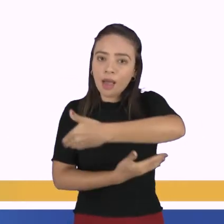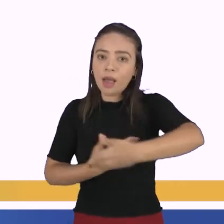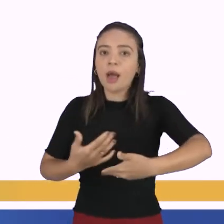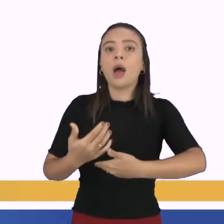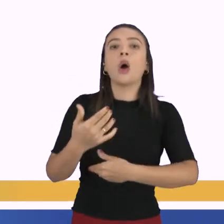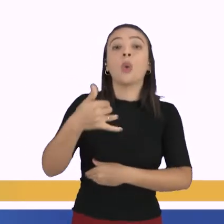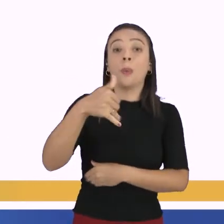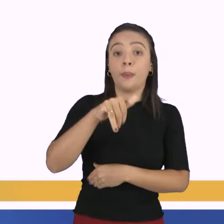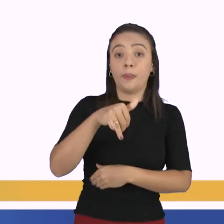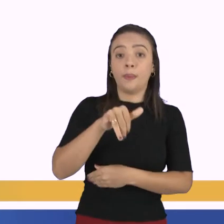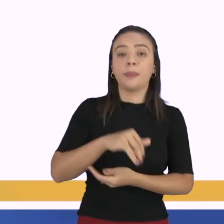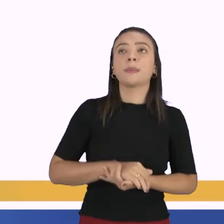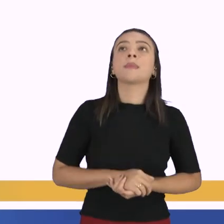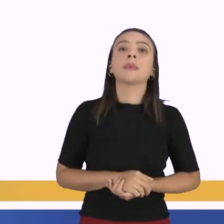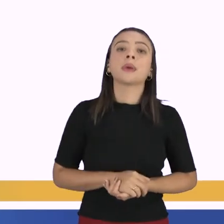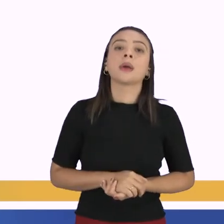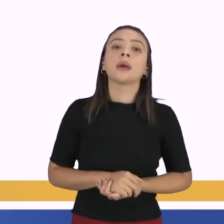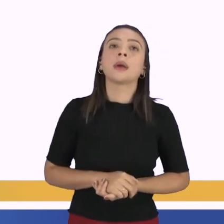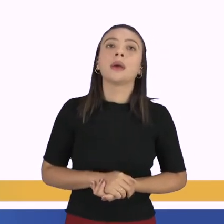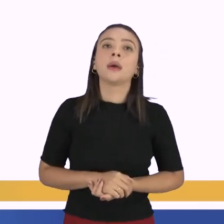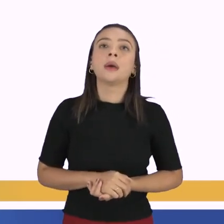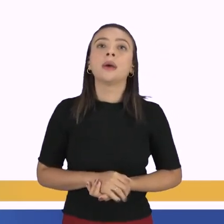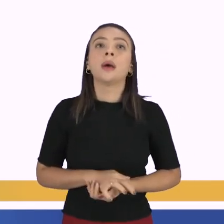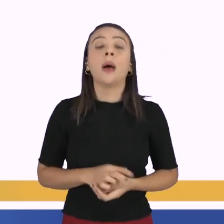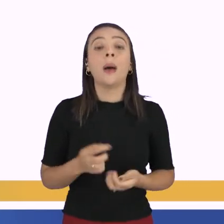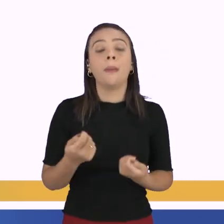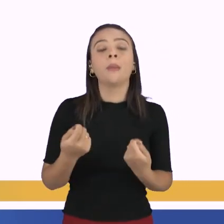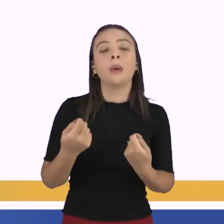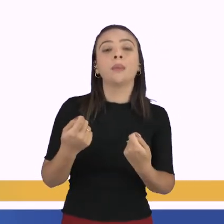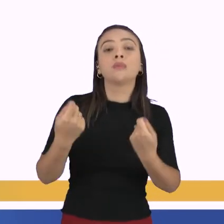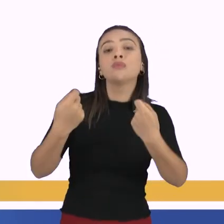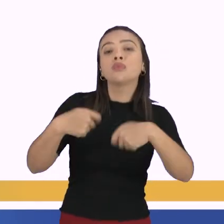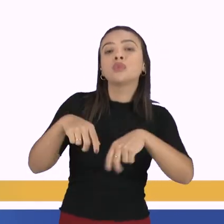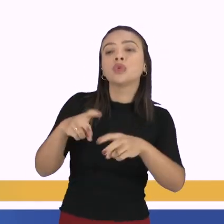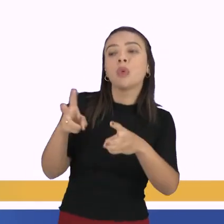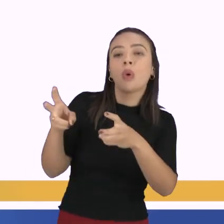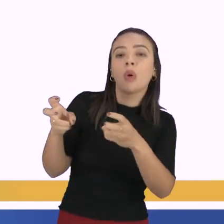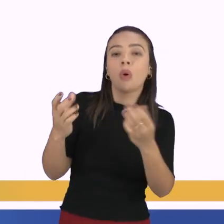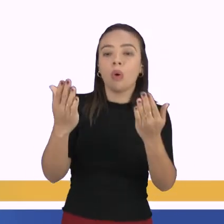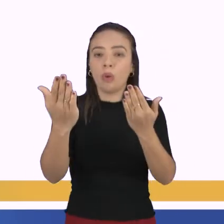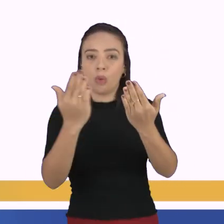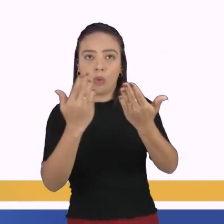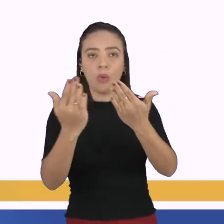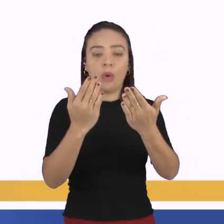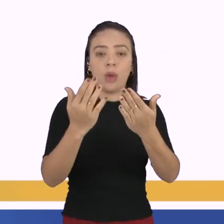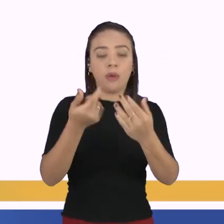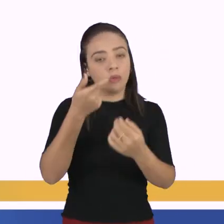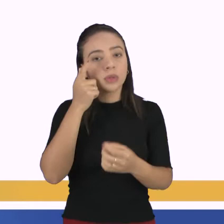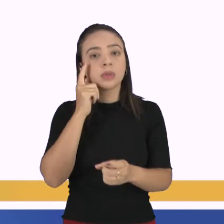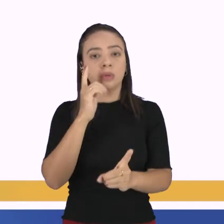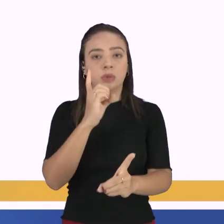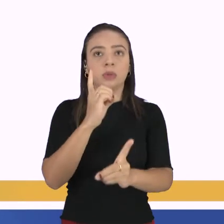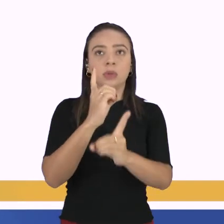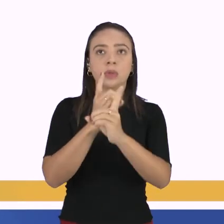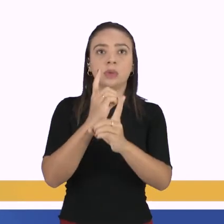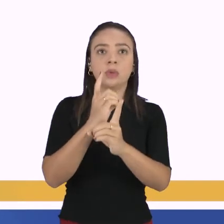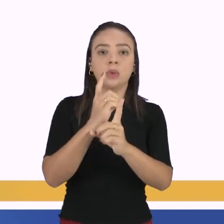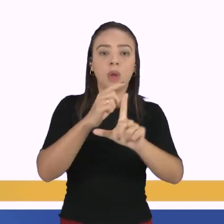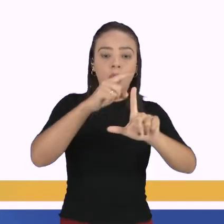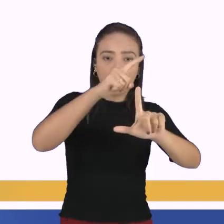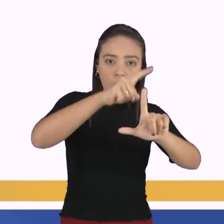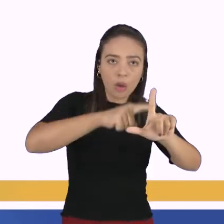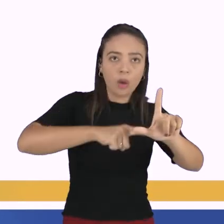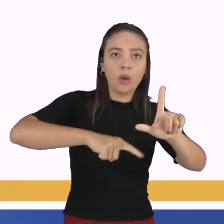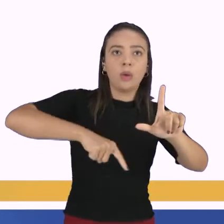pode refletir o lado de um gráfico em relação ao eixo y e você obtém, né, essa mesma curva,